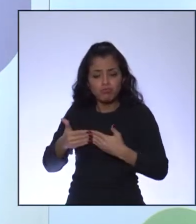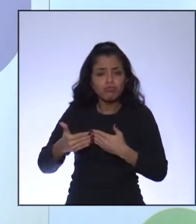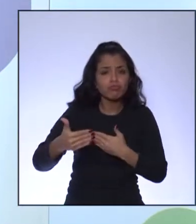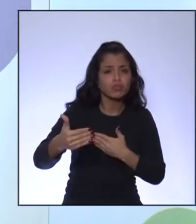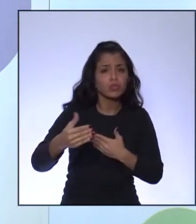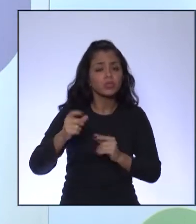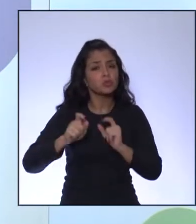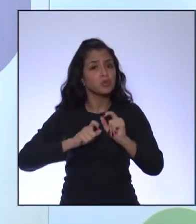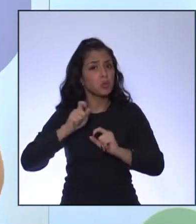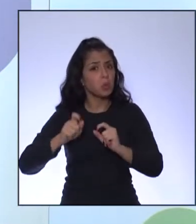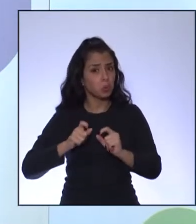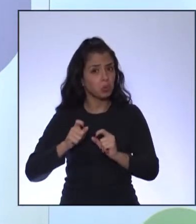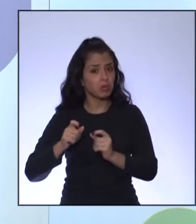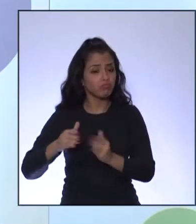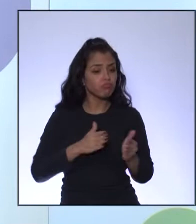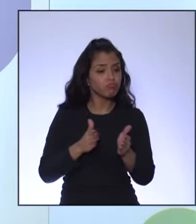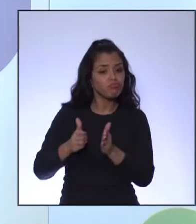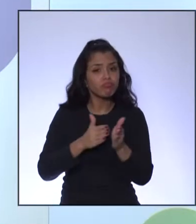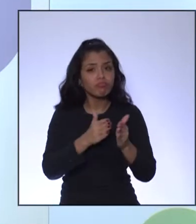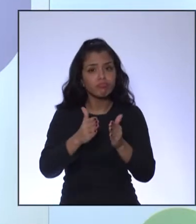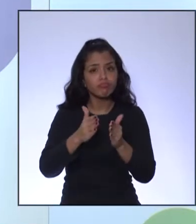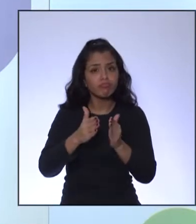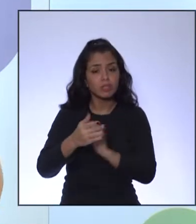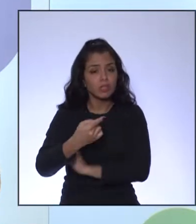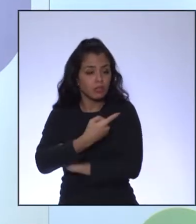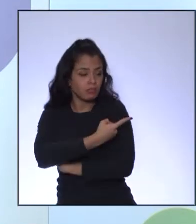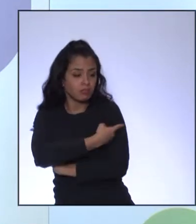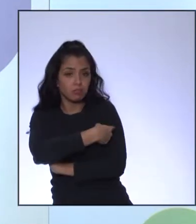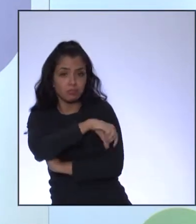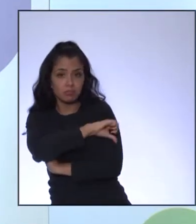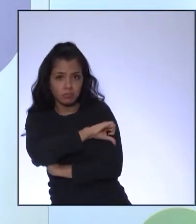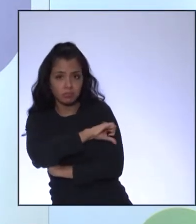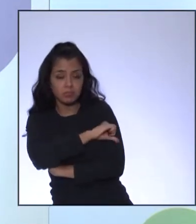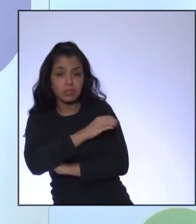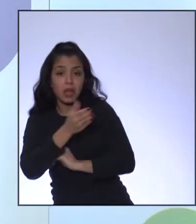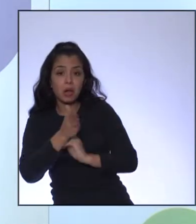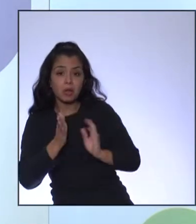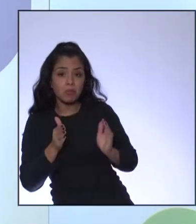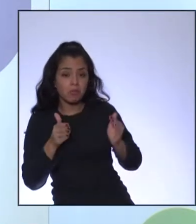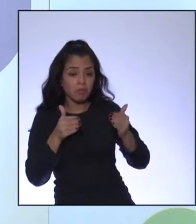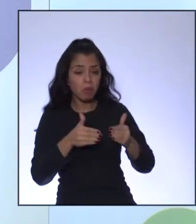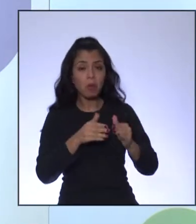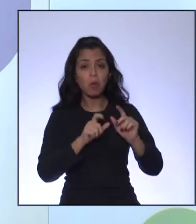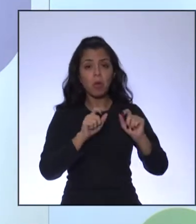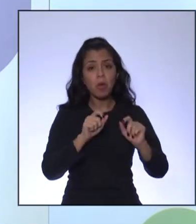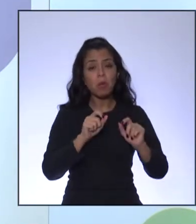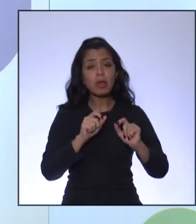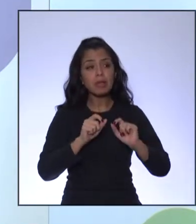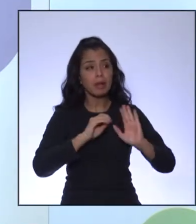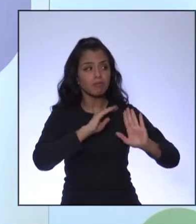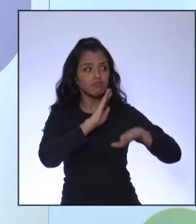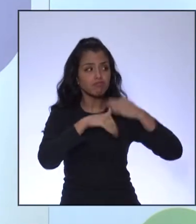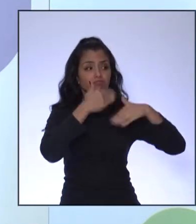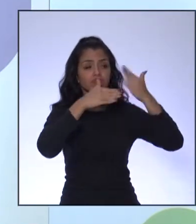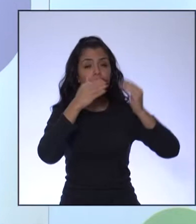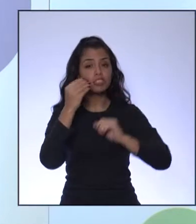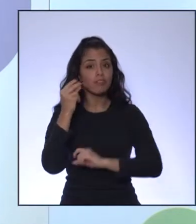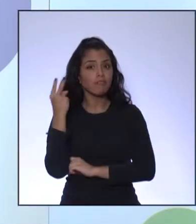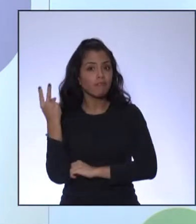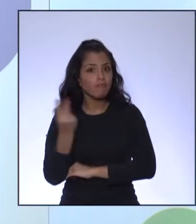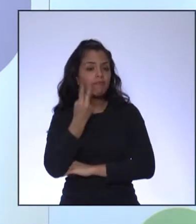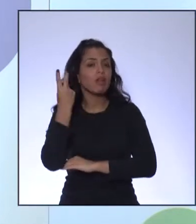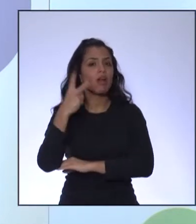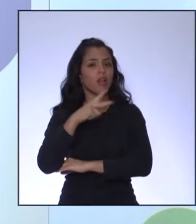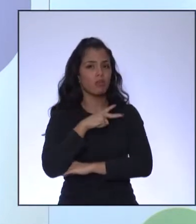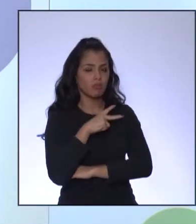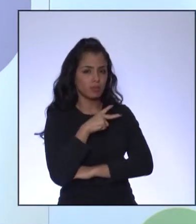nesses estudos. Ensino fundamental, anos finais, o foco principalmente no desenvolvimento de valores. Então, quais os